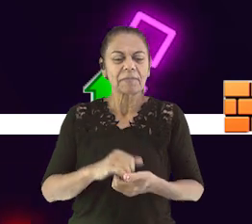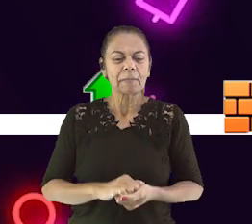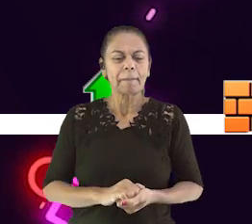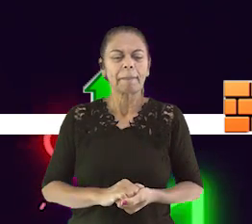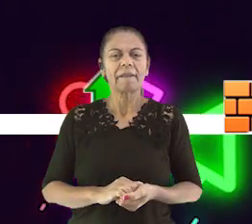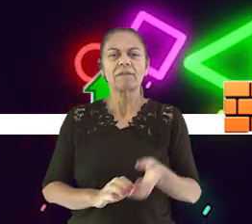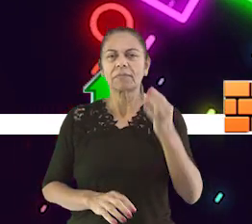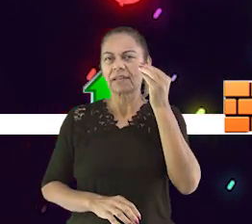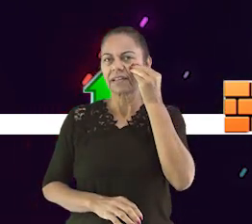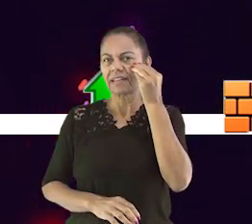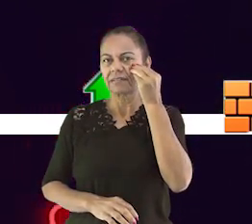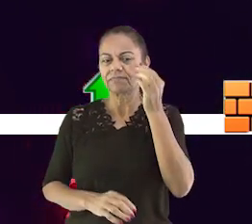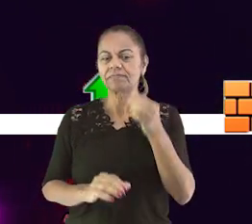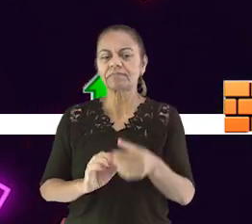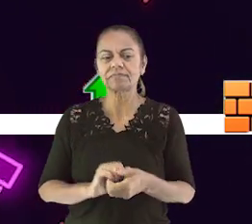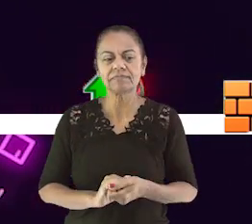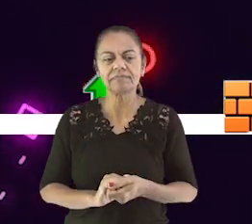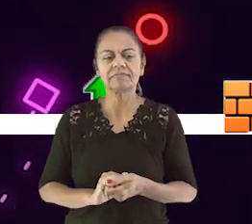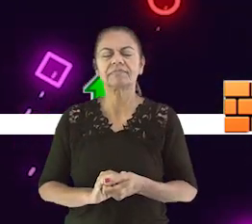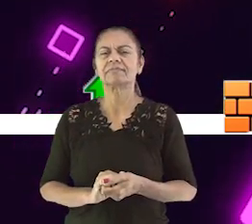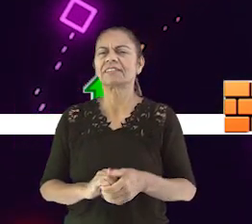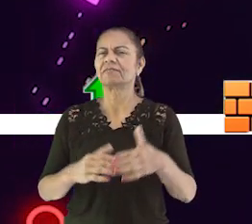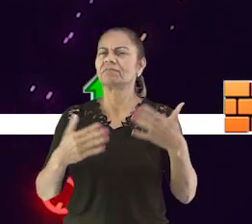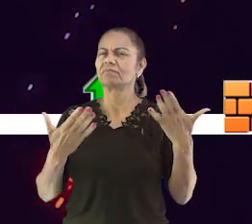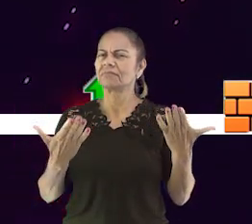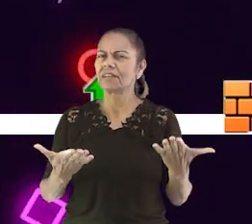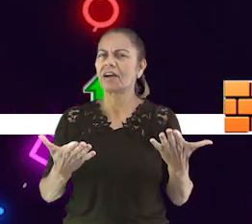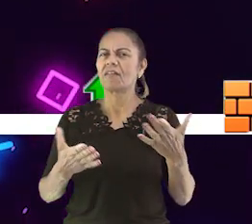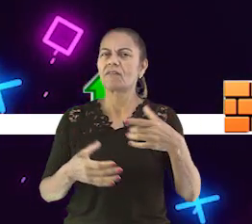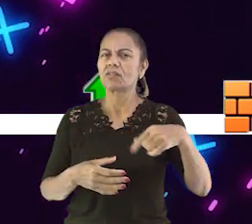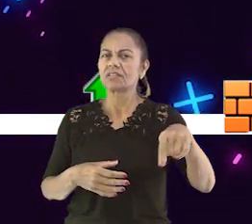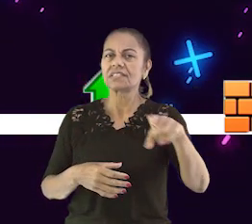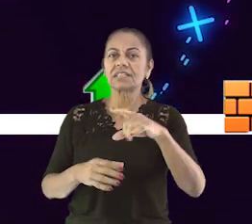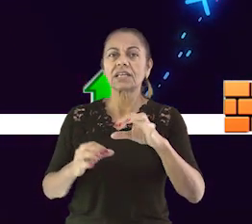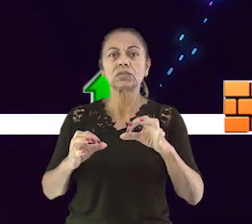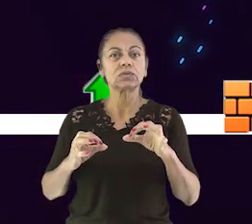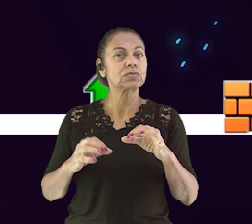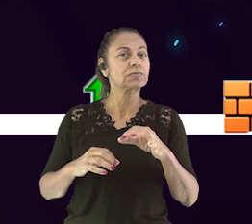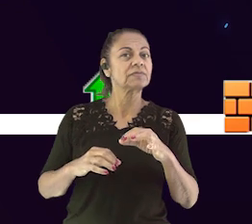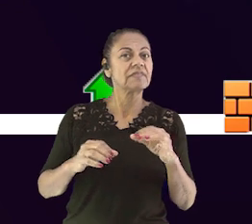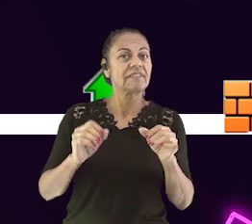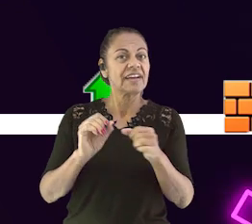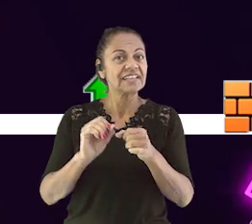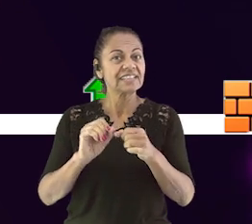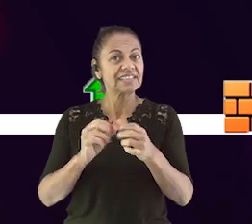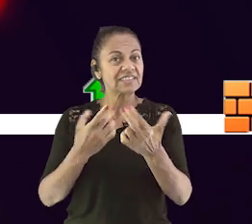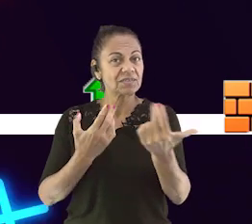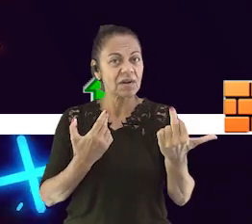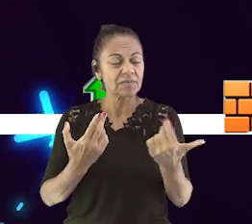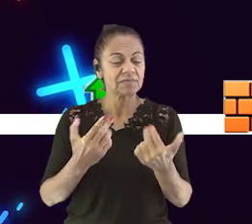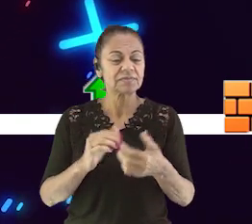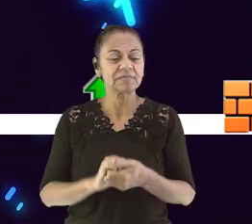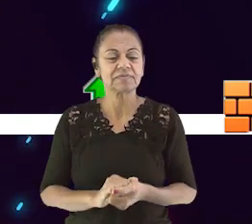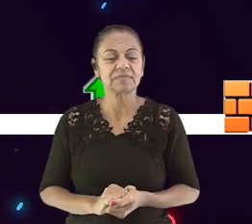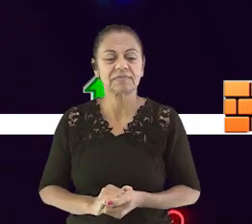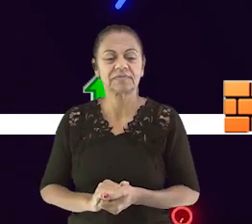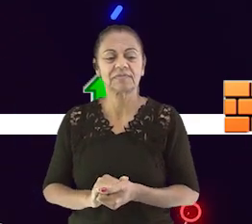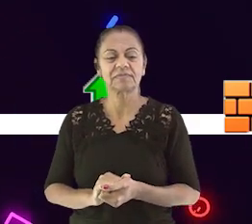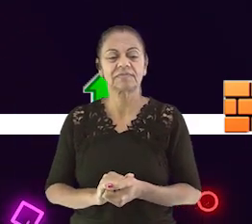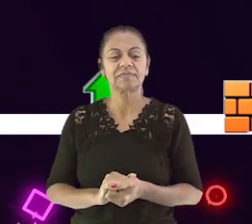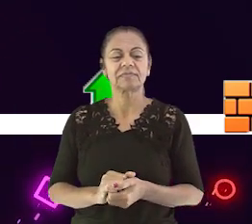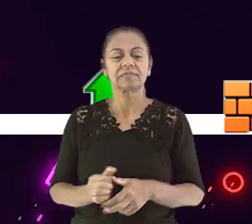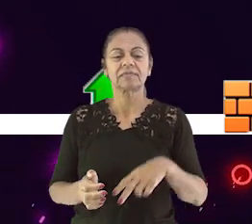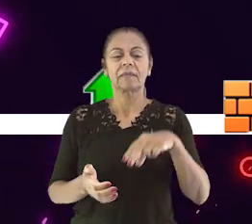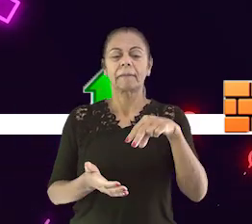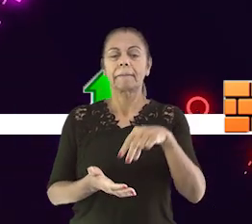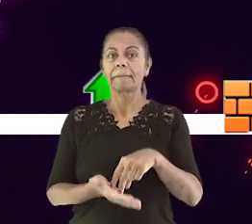hein? Combinado? Vamos tentar? E você? Claro, claro, claro. Todo mundo fazendo, hein? Vamos